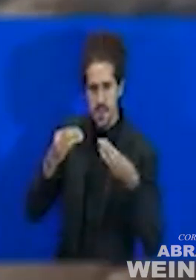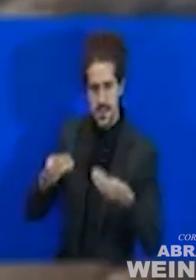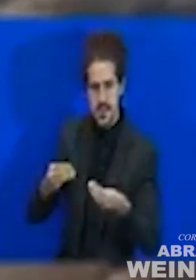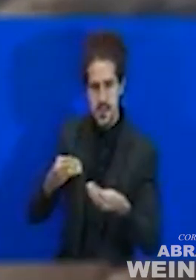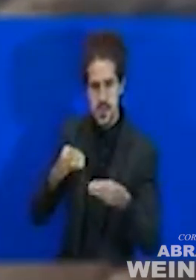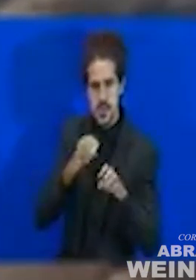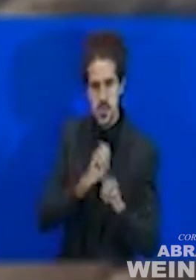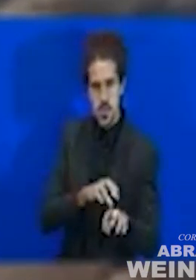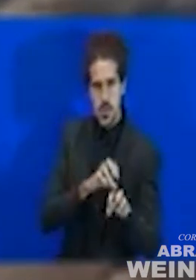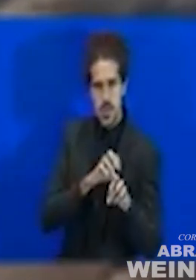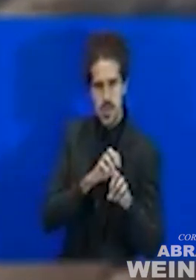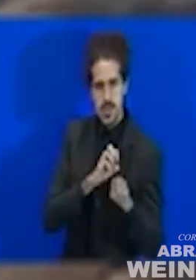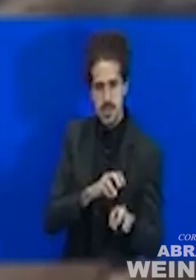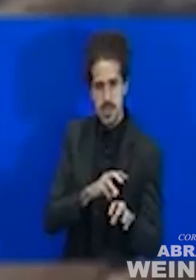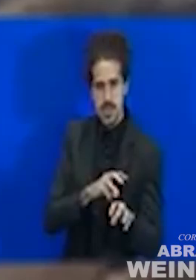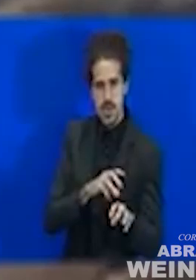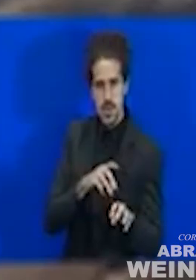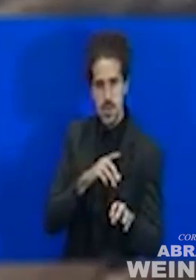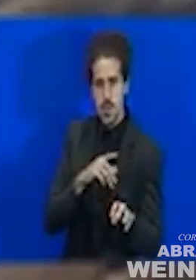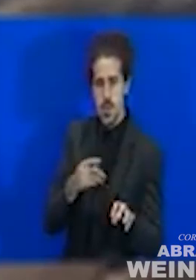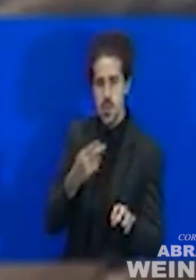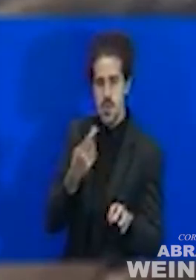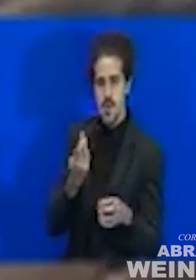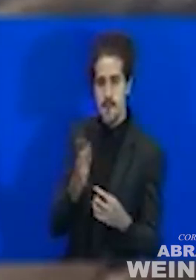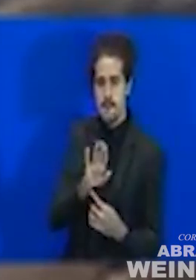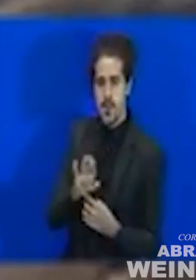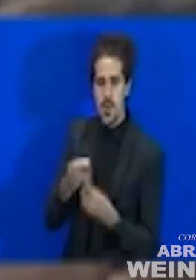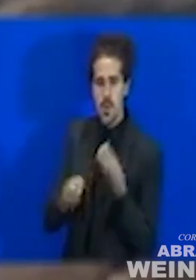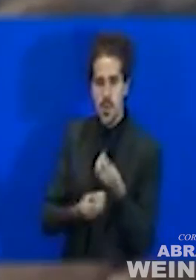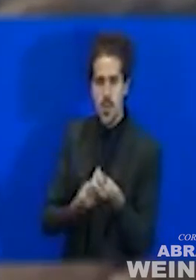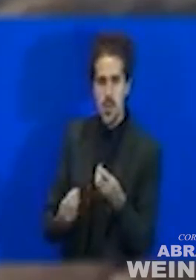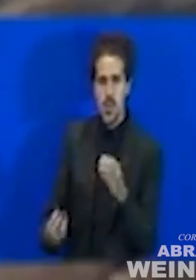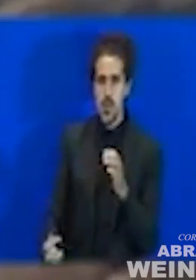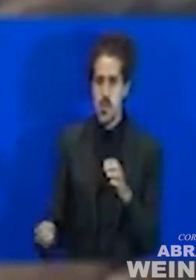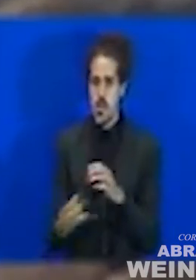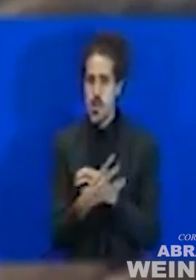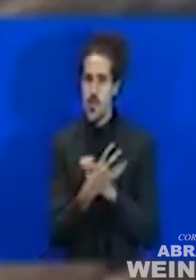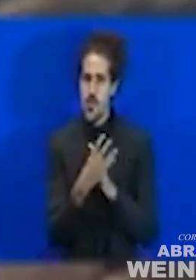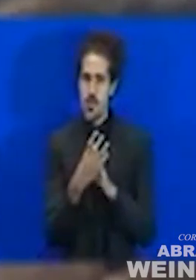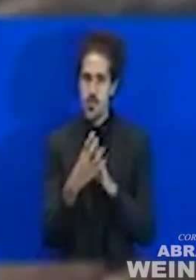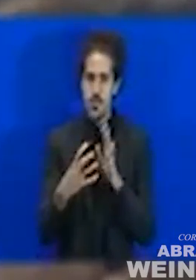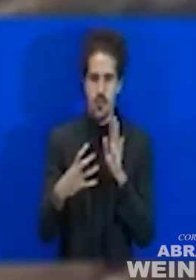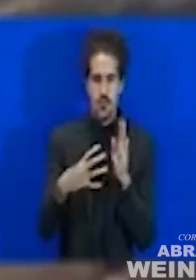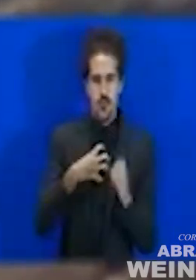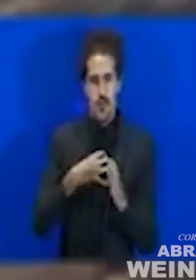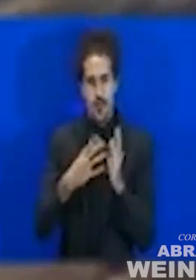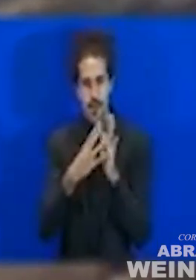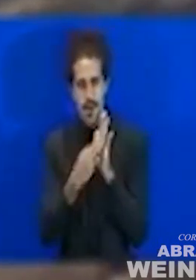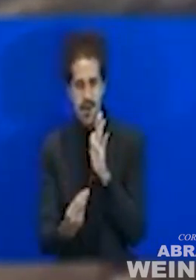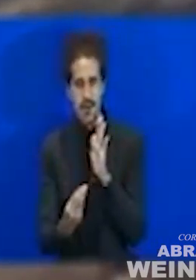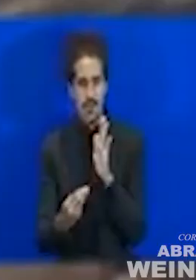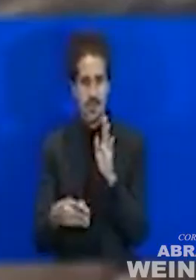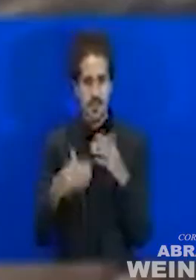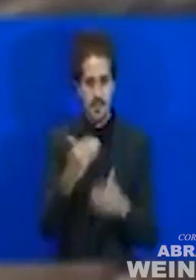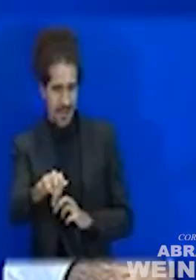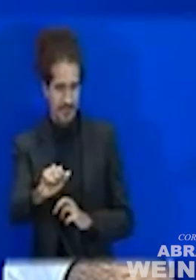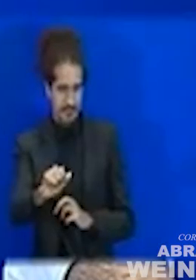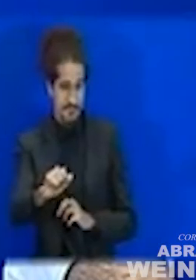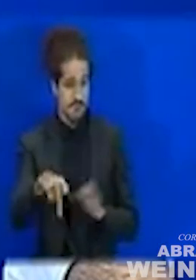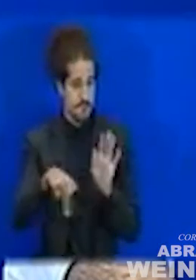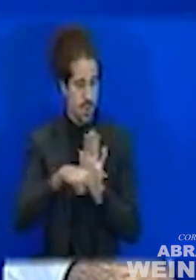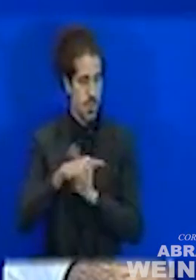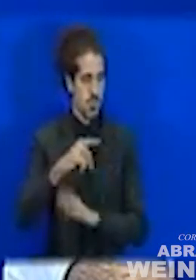que esse novo formato de prova sem essas questões ideológicas, com tema de redação. Postura republicana.